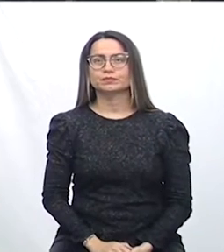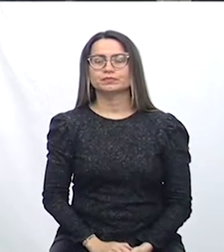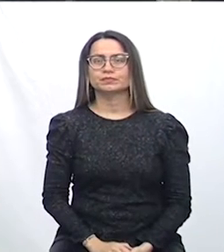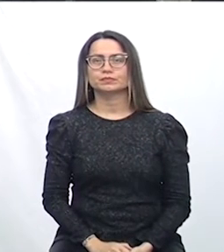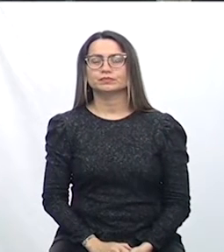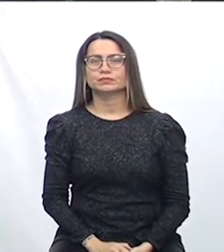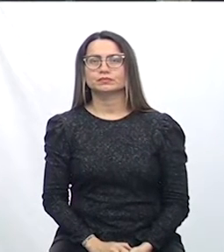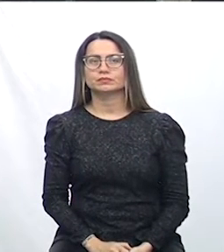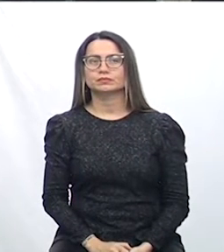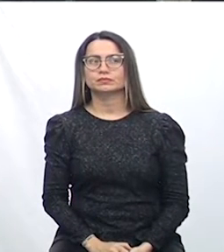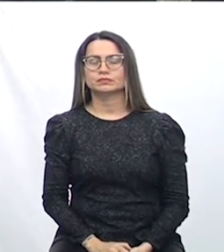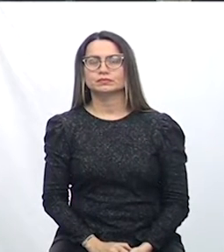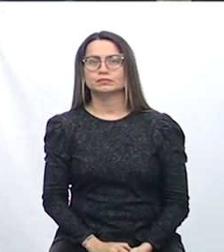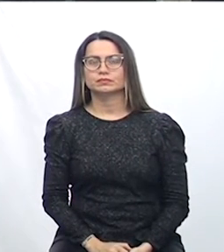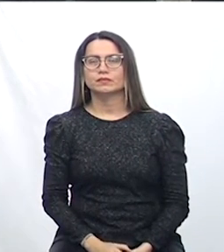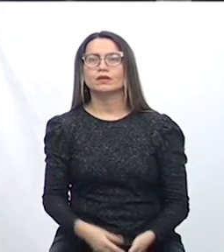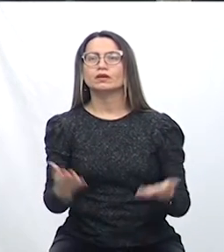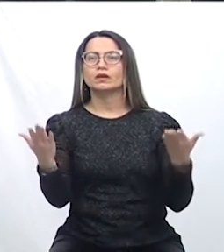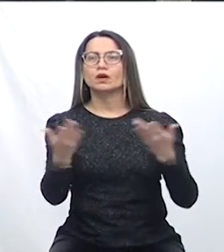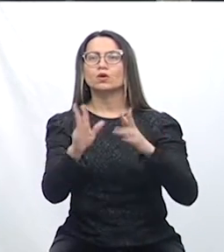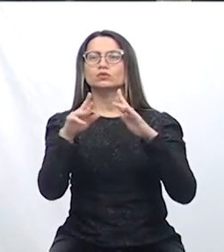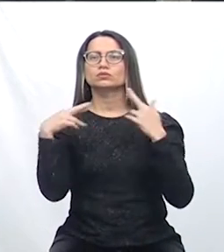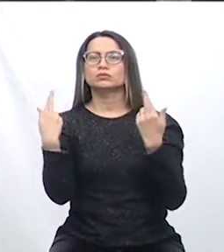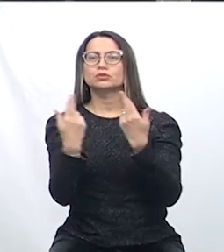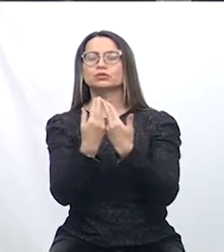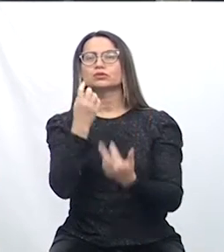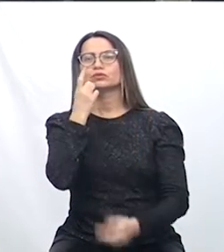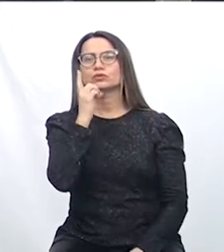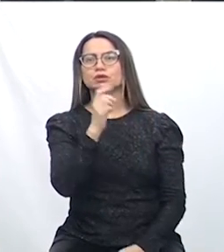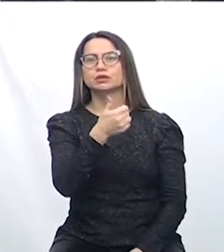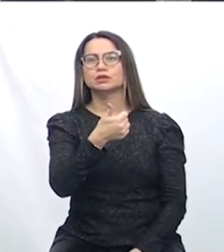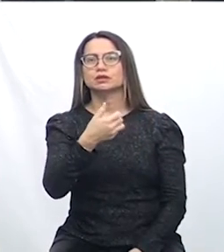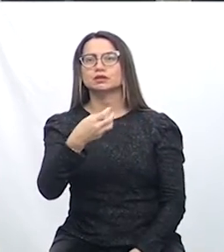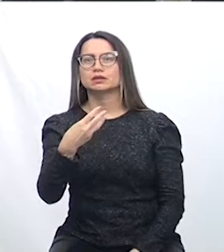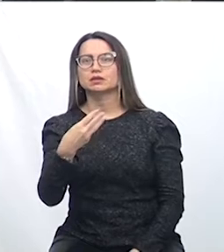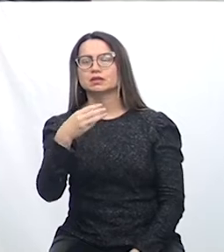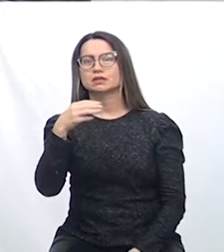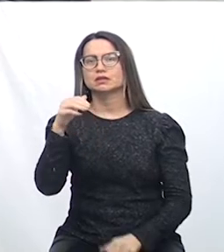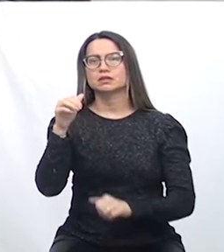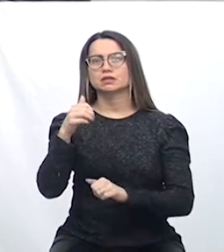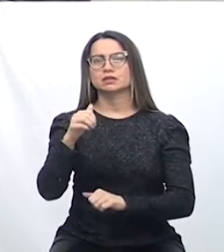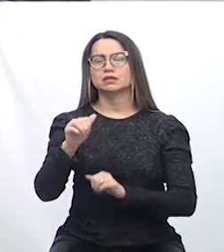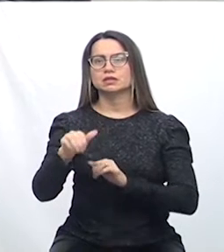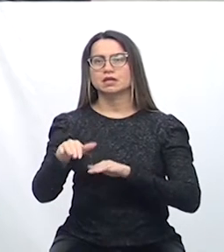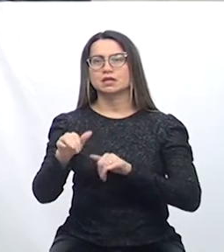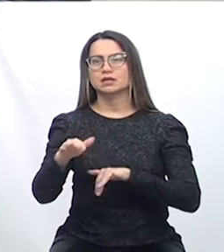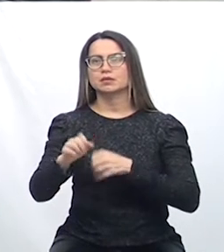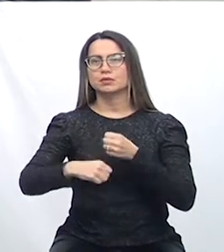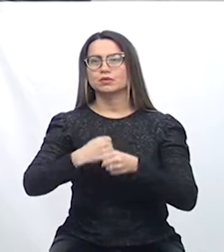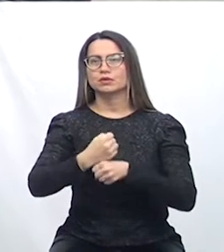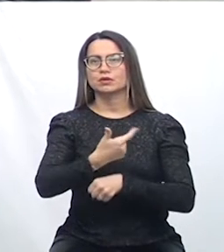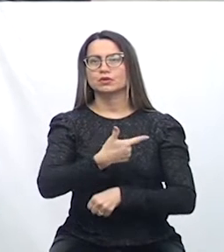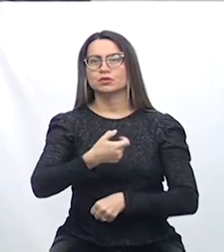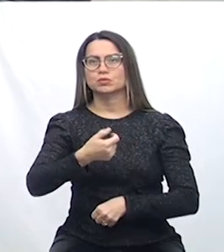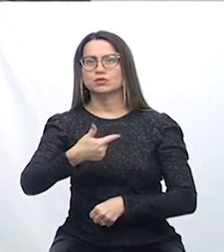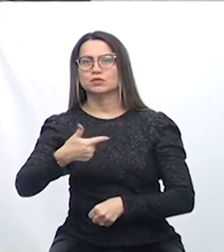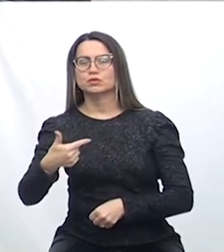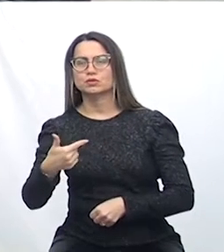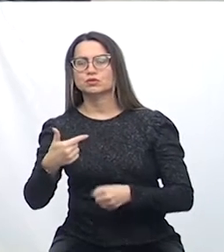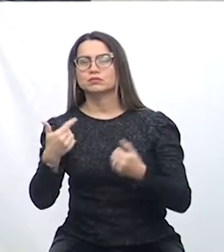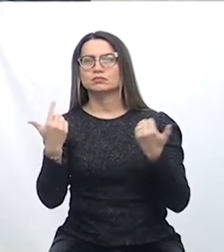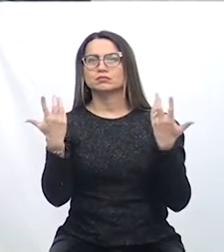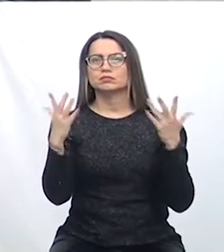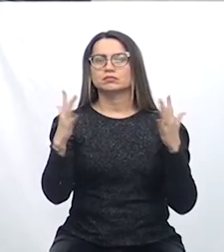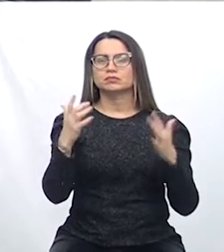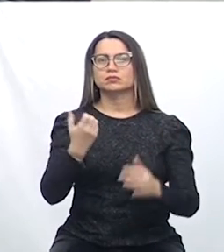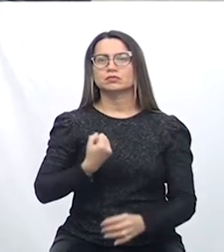Sexagésima quinta sessão ordinária de 13 de 9 de 2022. Moção de aplauso número 33